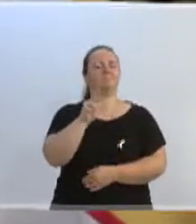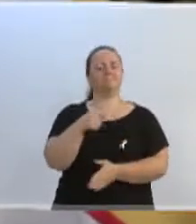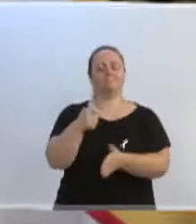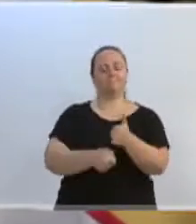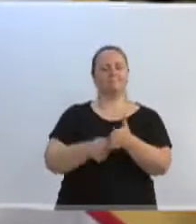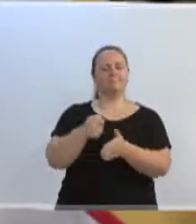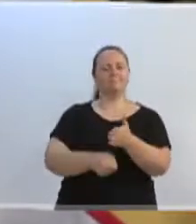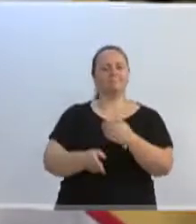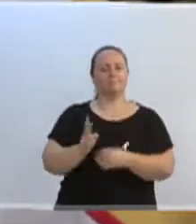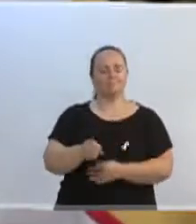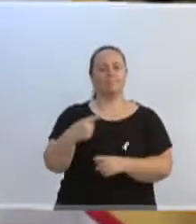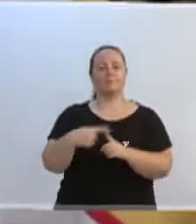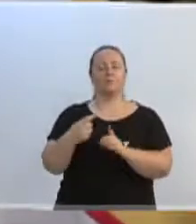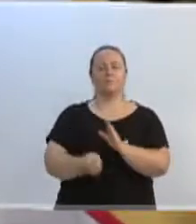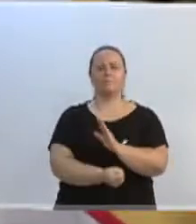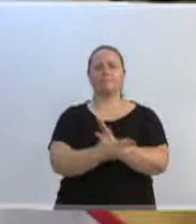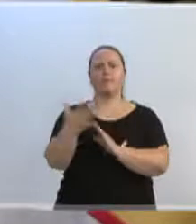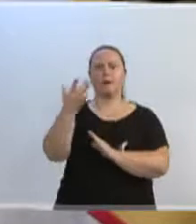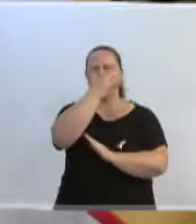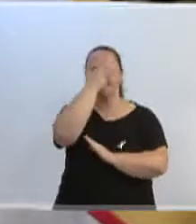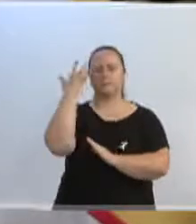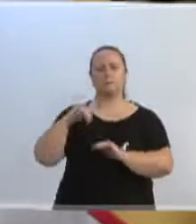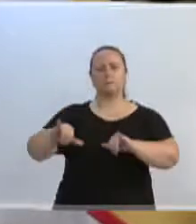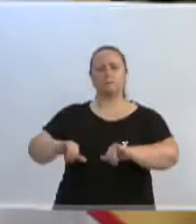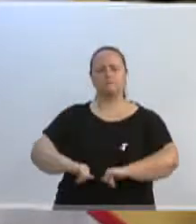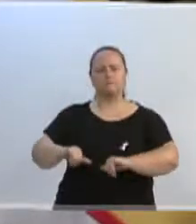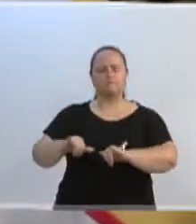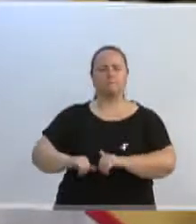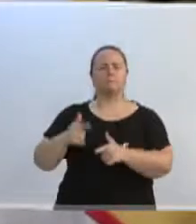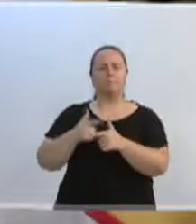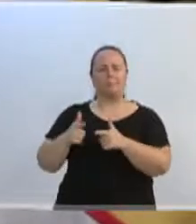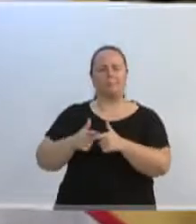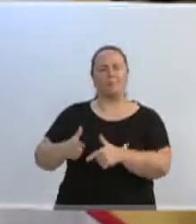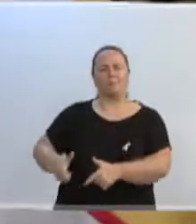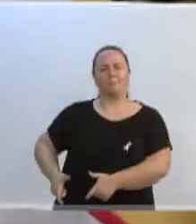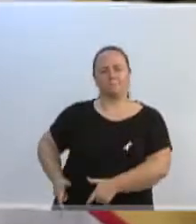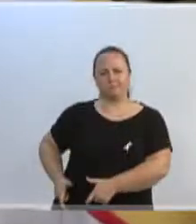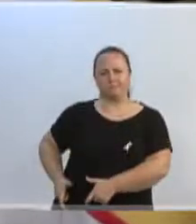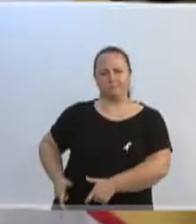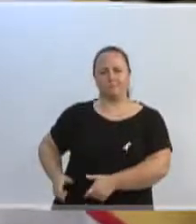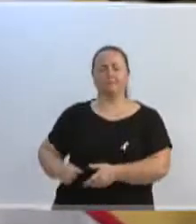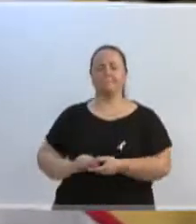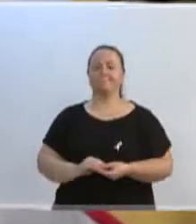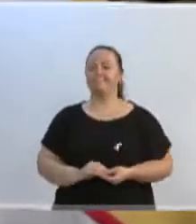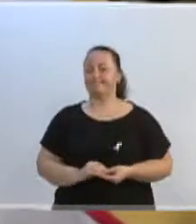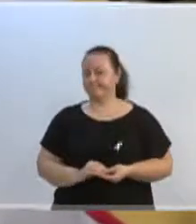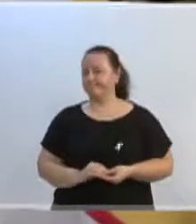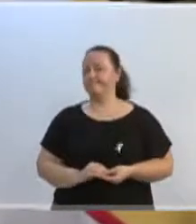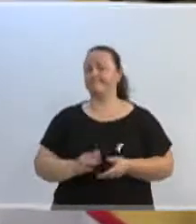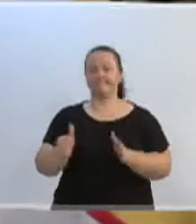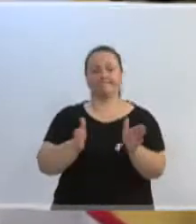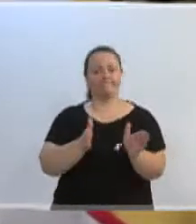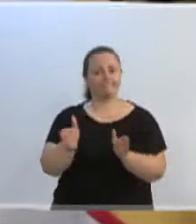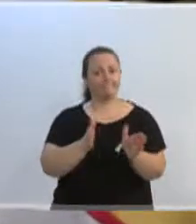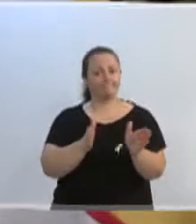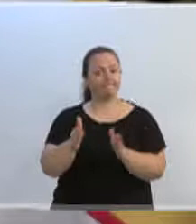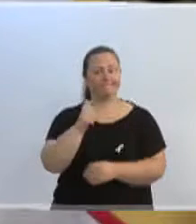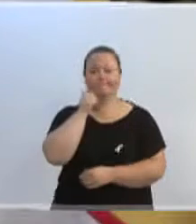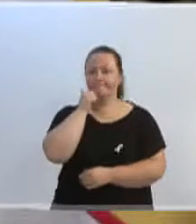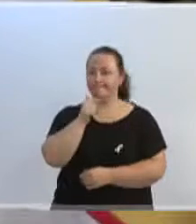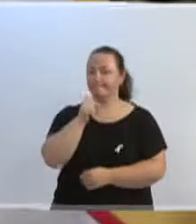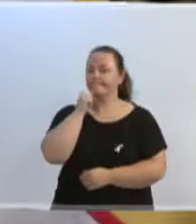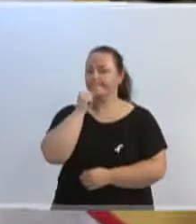inúmeras pessoas que sofrem com este problema na nossa cidade, que não têm acessibilidade. É uma situação